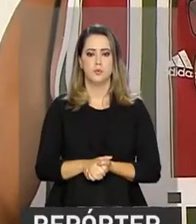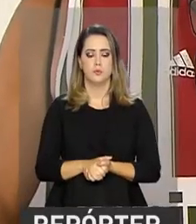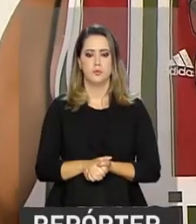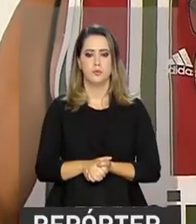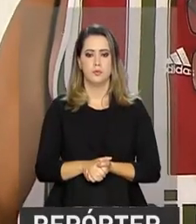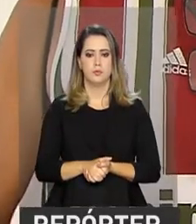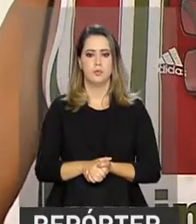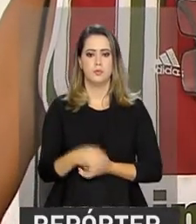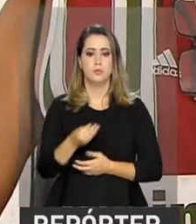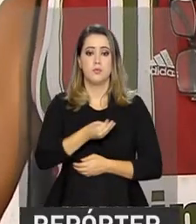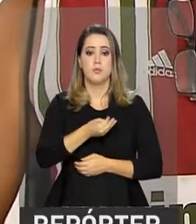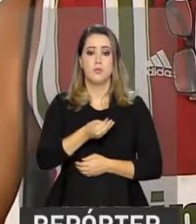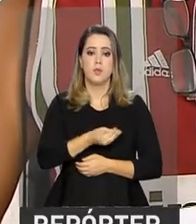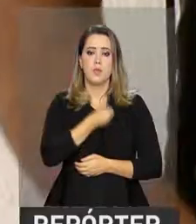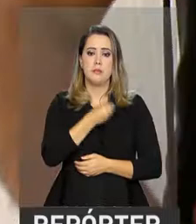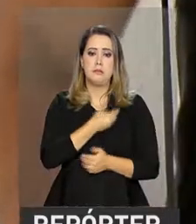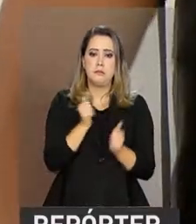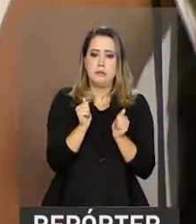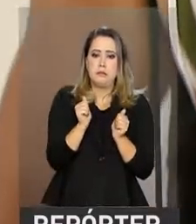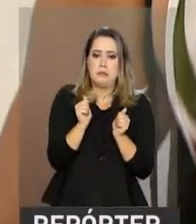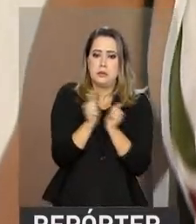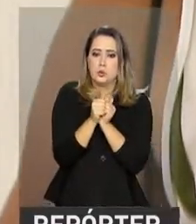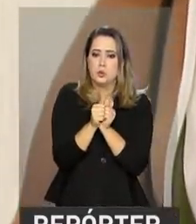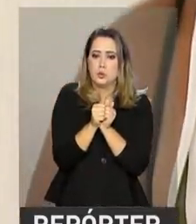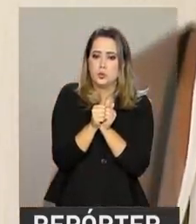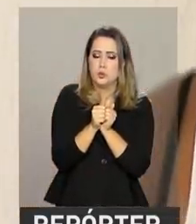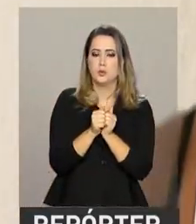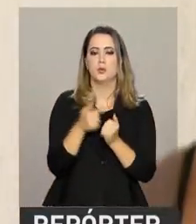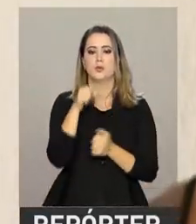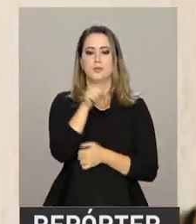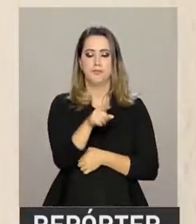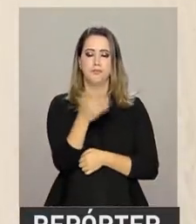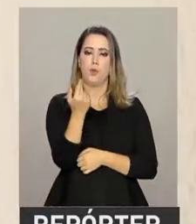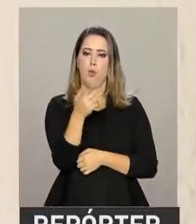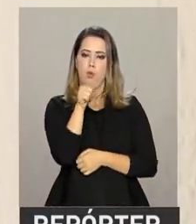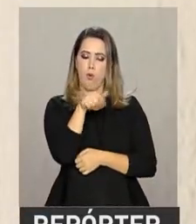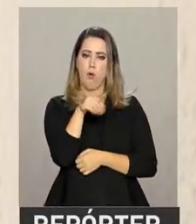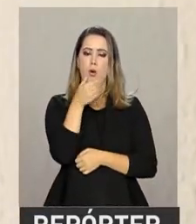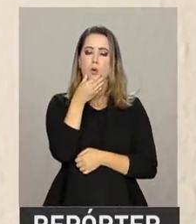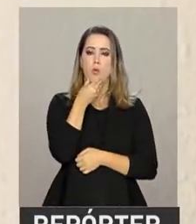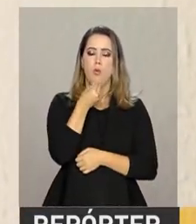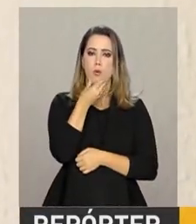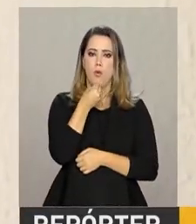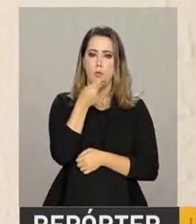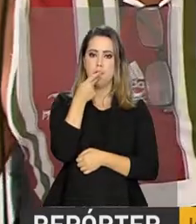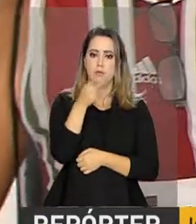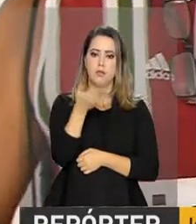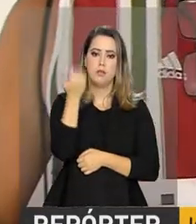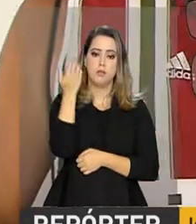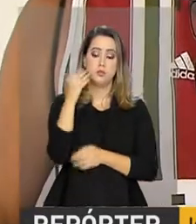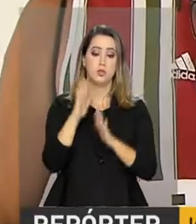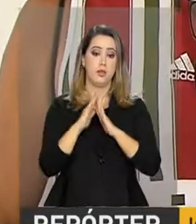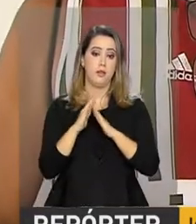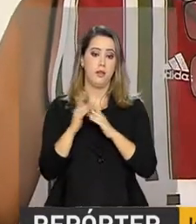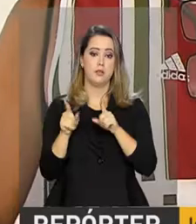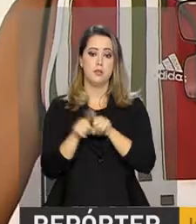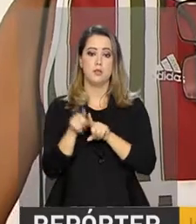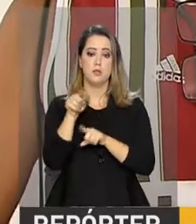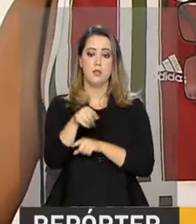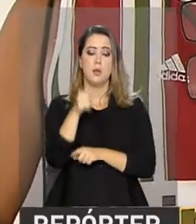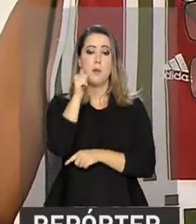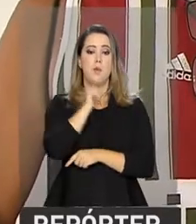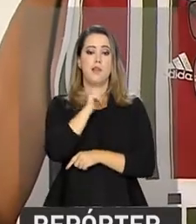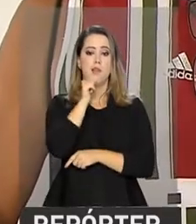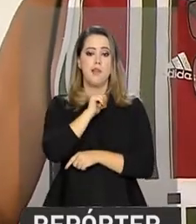A vida era um aperto só. É assim que o aposentado Silvio Pereira define o antigo lar. Ele, a esposa,